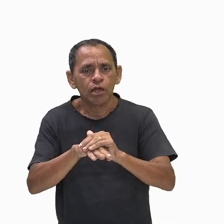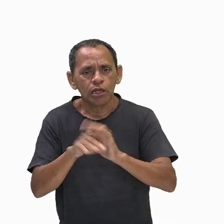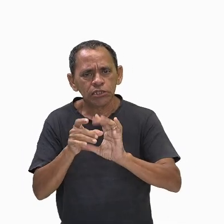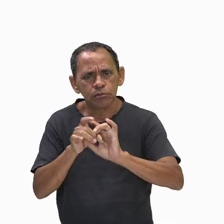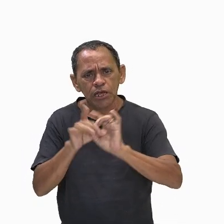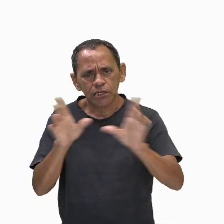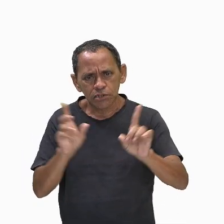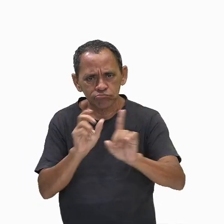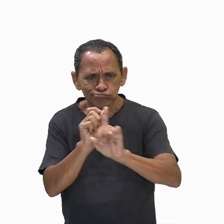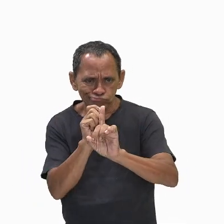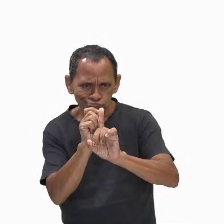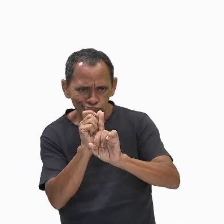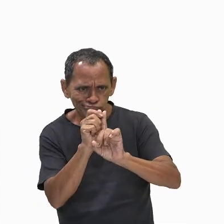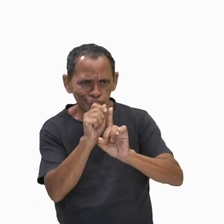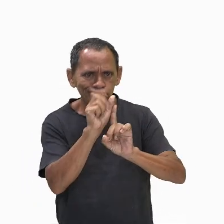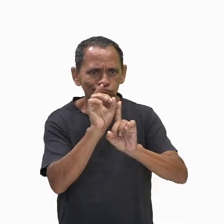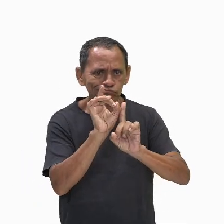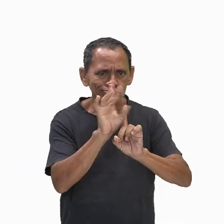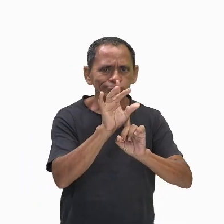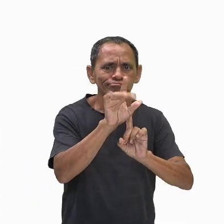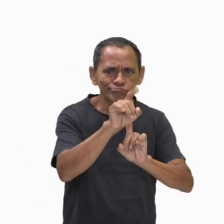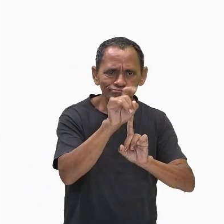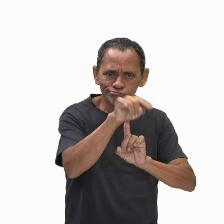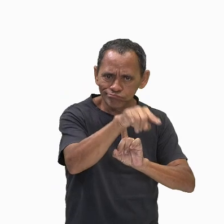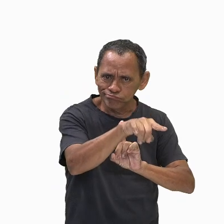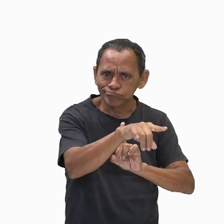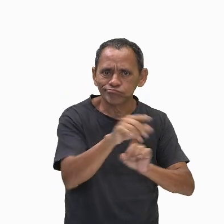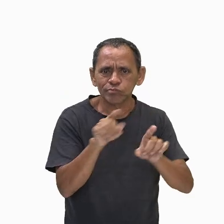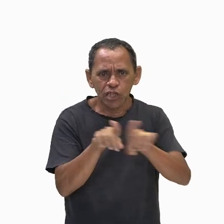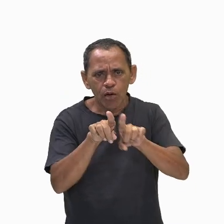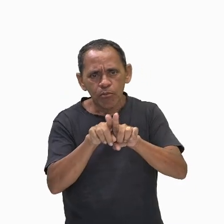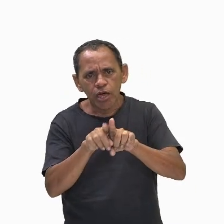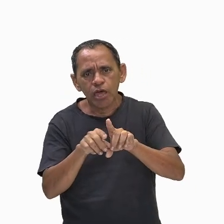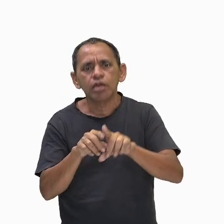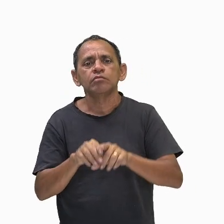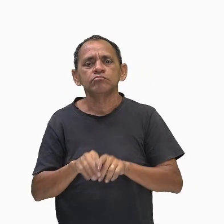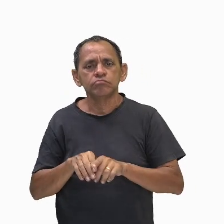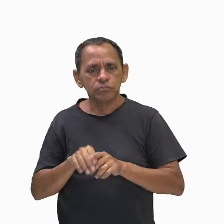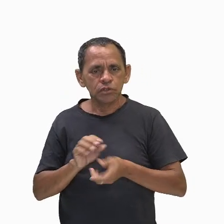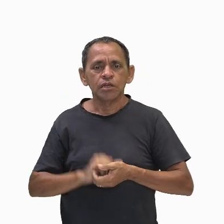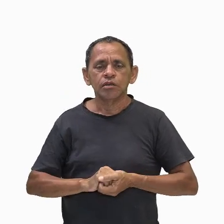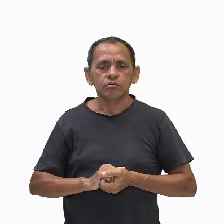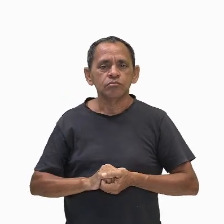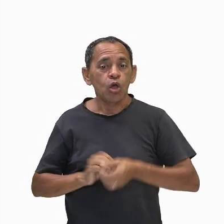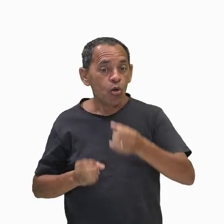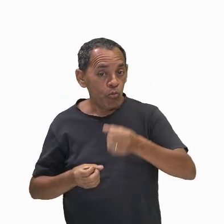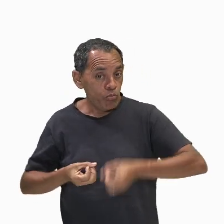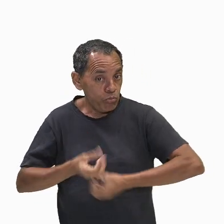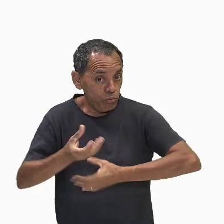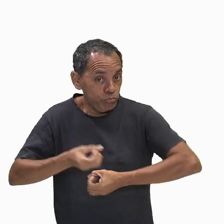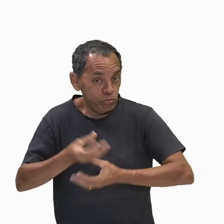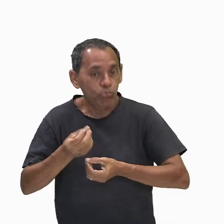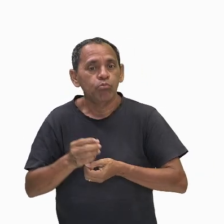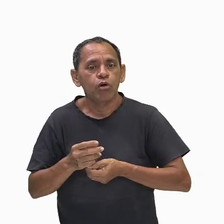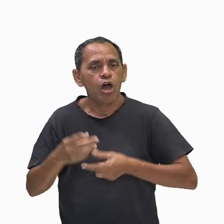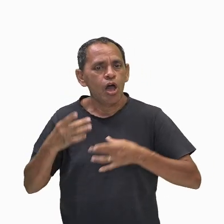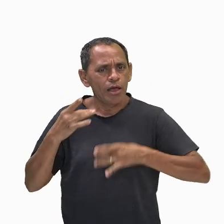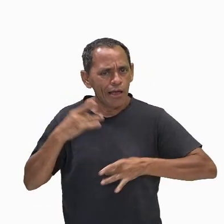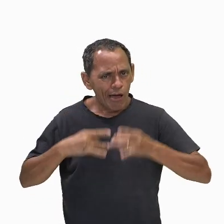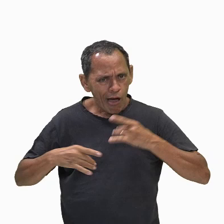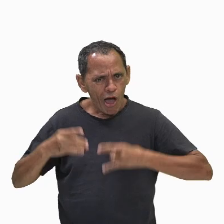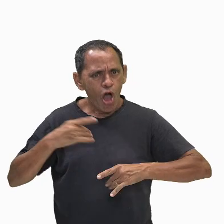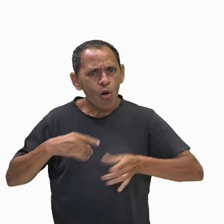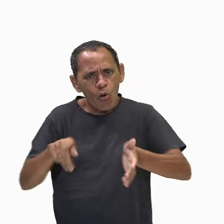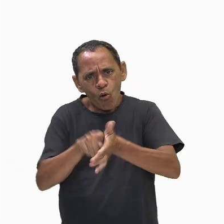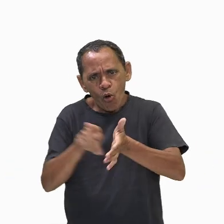de espermatozoides, bem como pela produção de hormônios sexuais masculinos. E aí nós temos